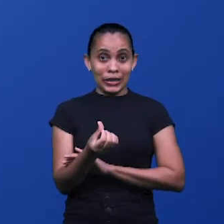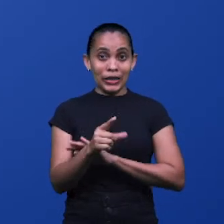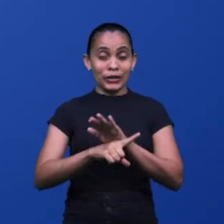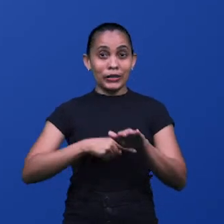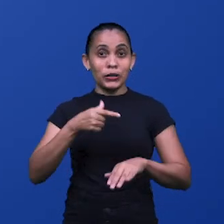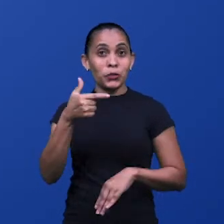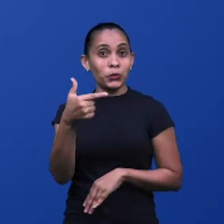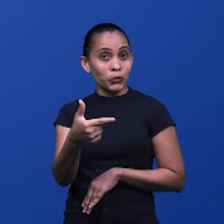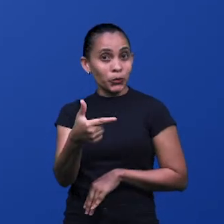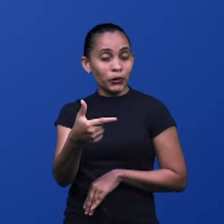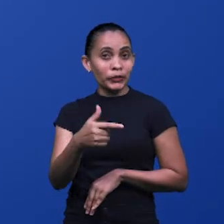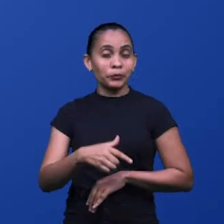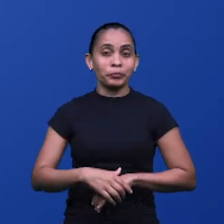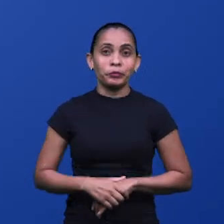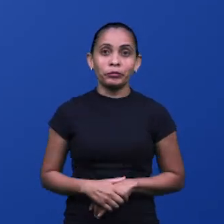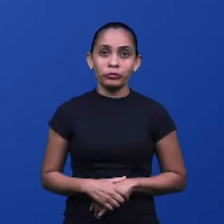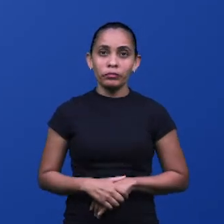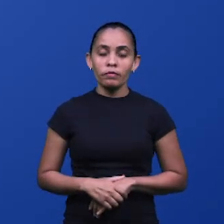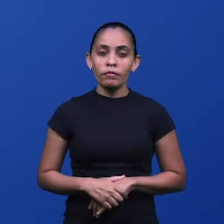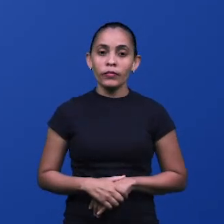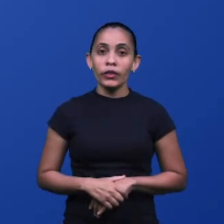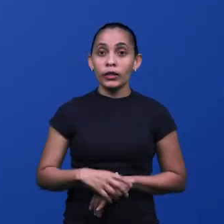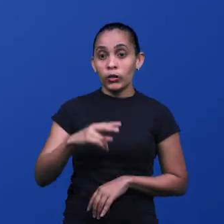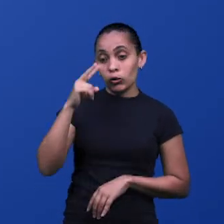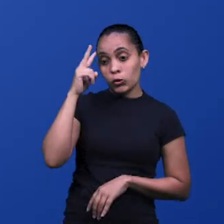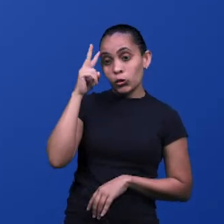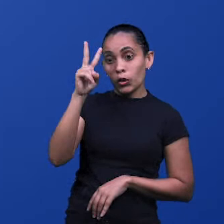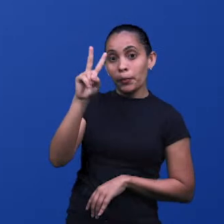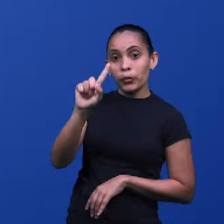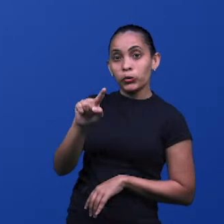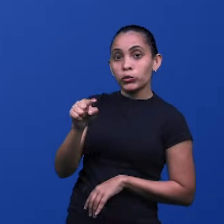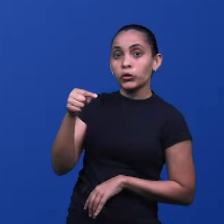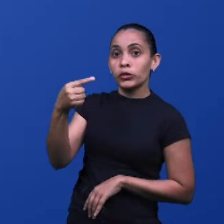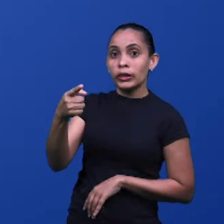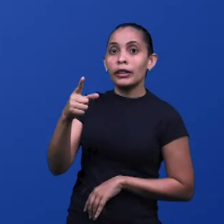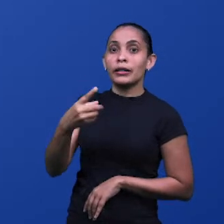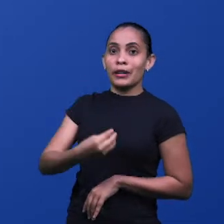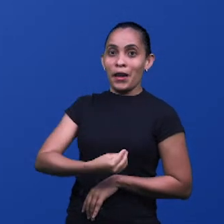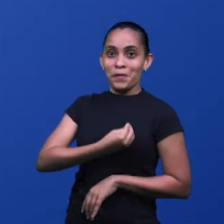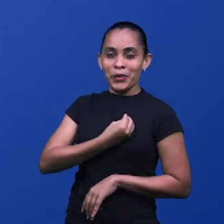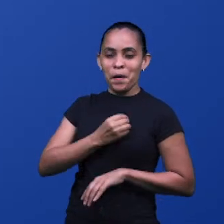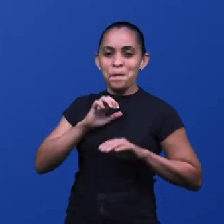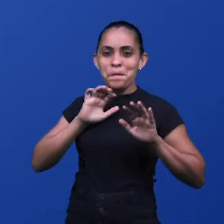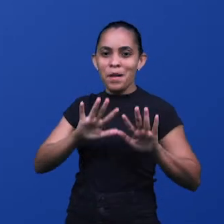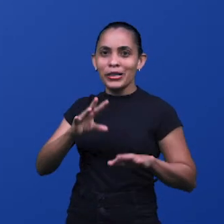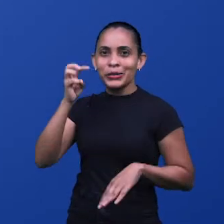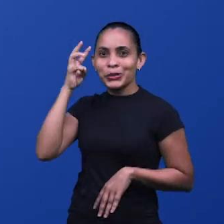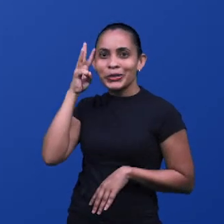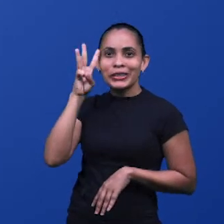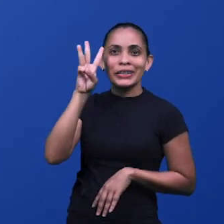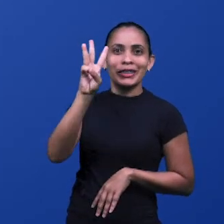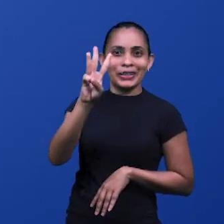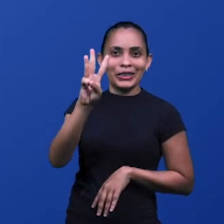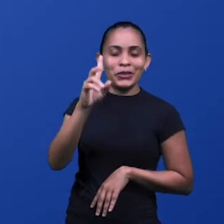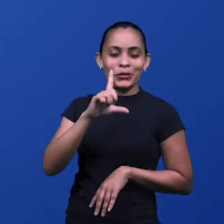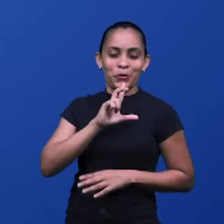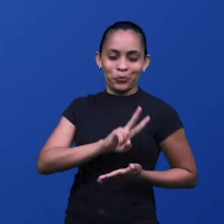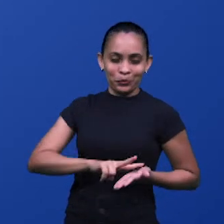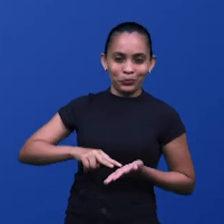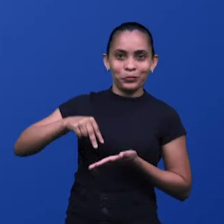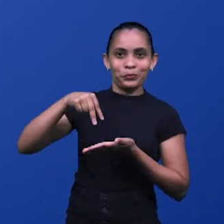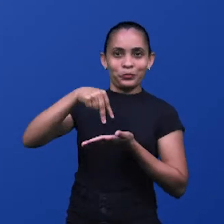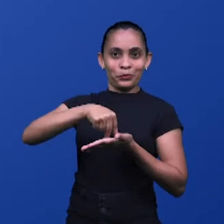2, está escrito assim: depois de 2 dias nos dará a vida, e ao terceiro dia nos ressuscitará,